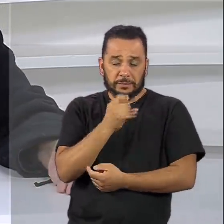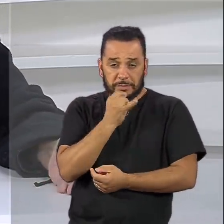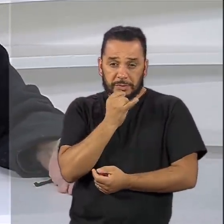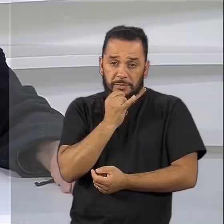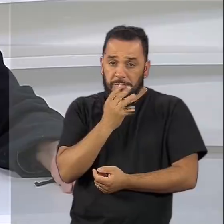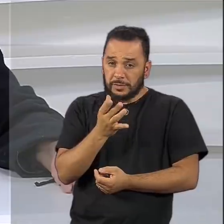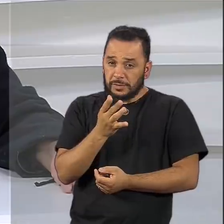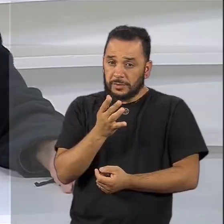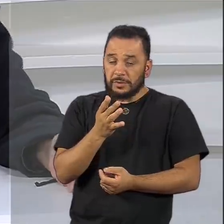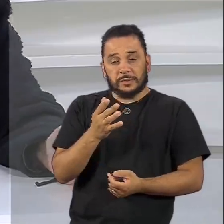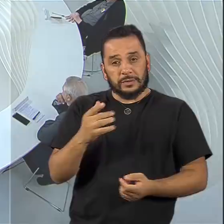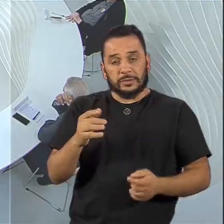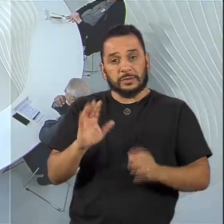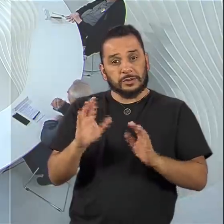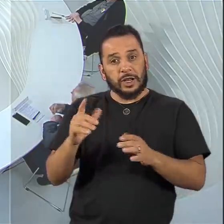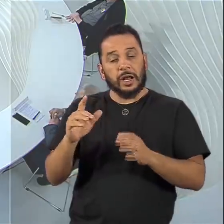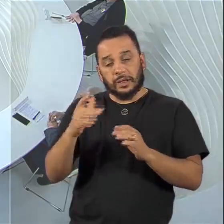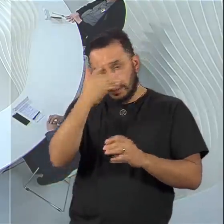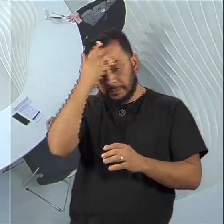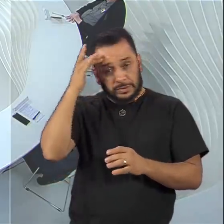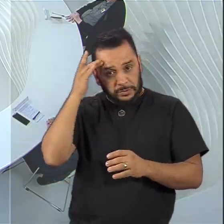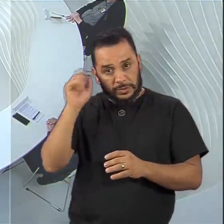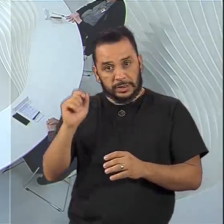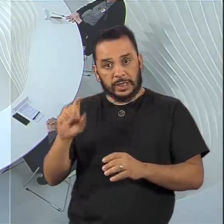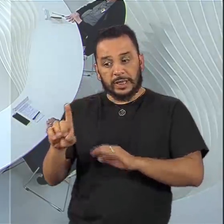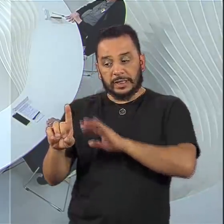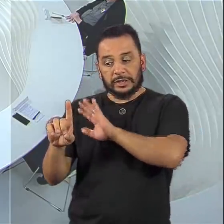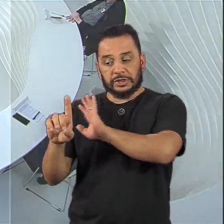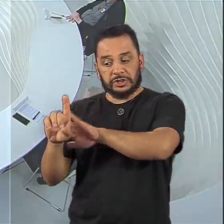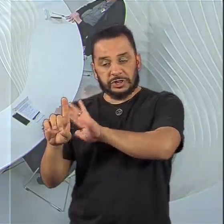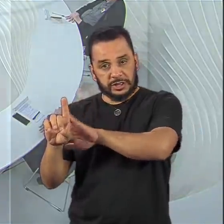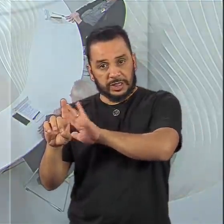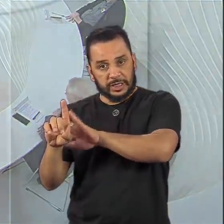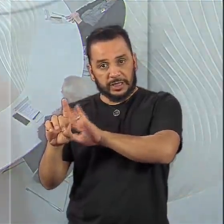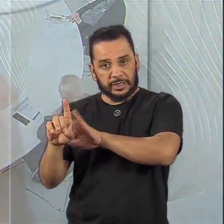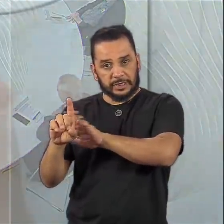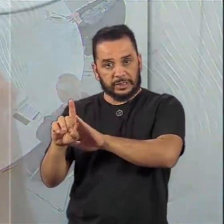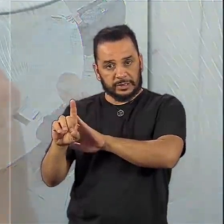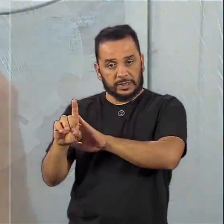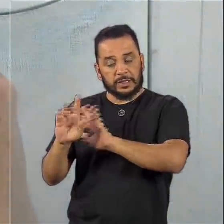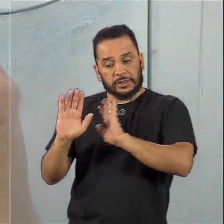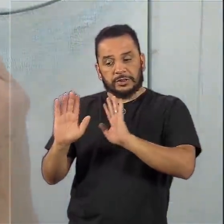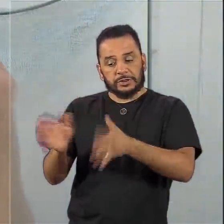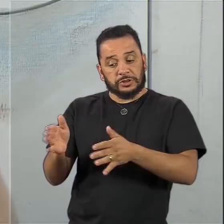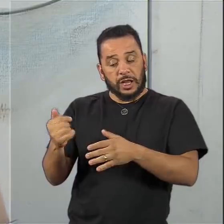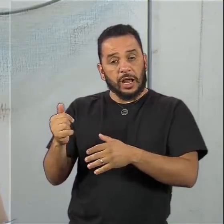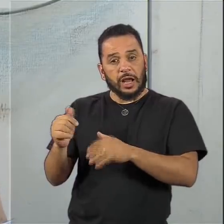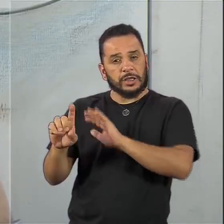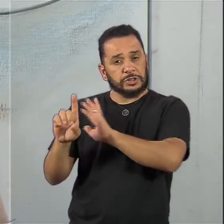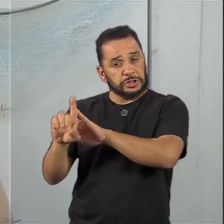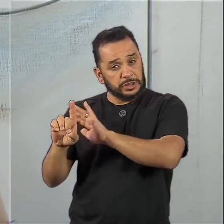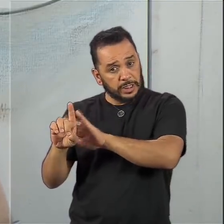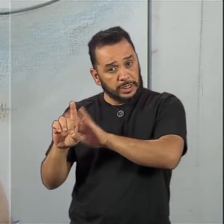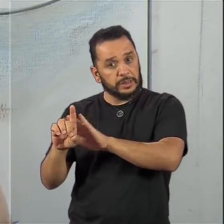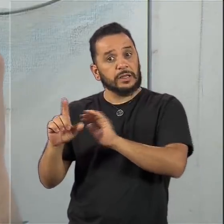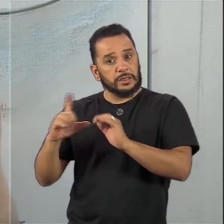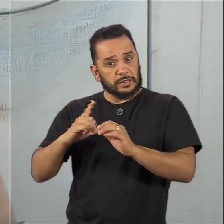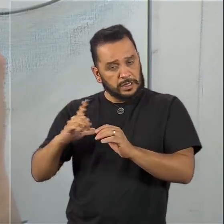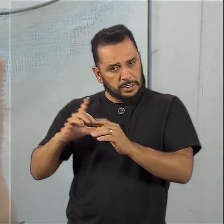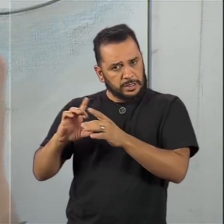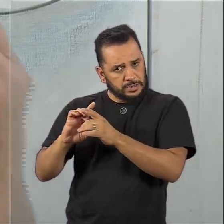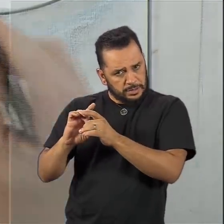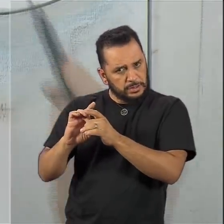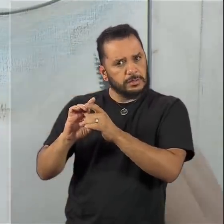à direita, uma guinada a democracias de direita, e isso vem